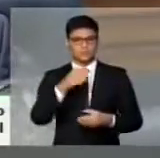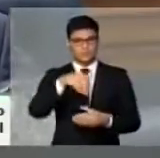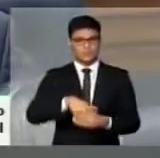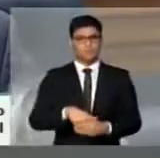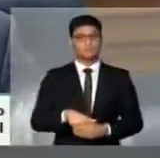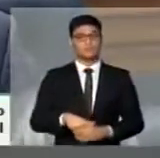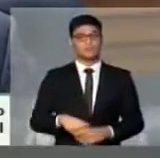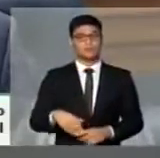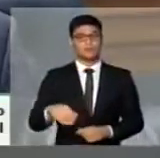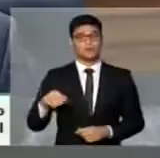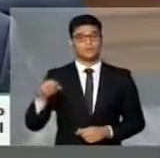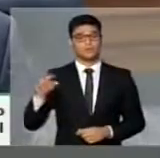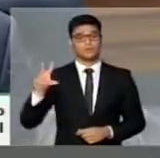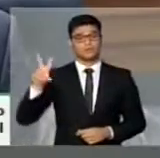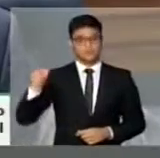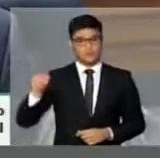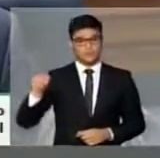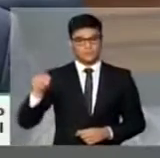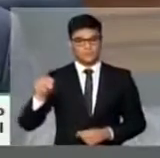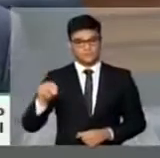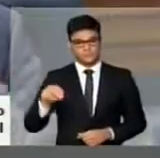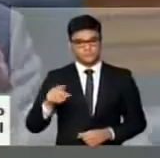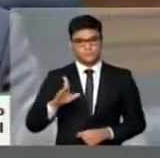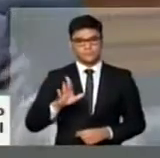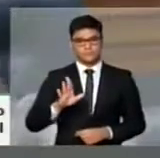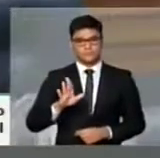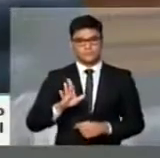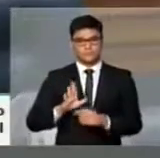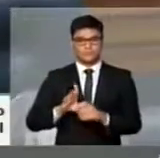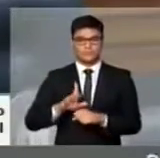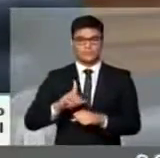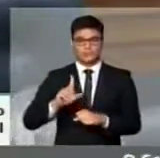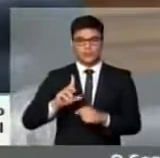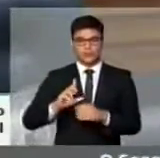hoje. Votamos não ao adiamento da votação. Rede.